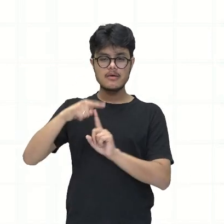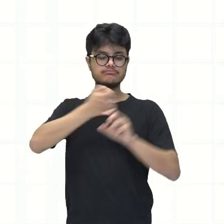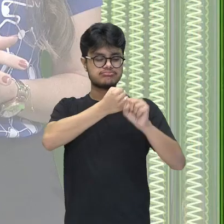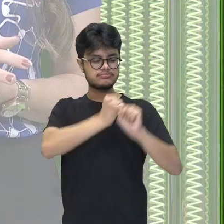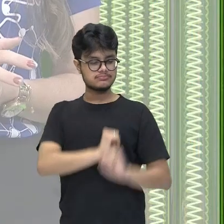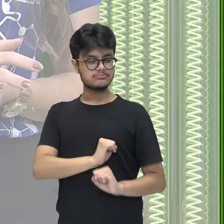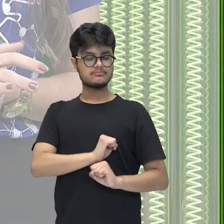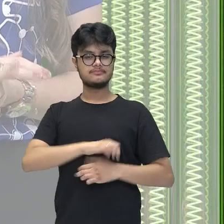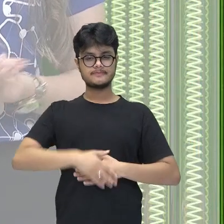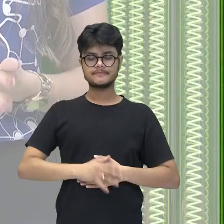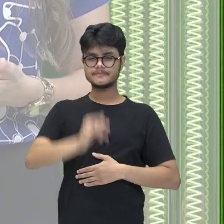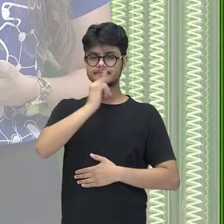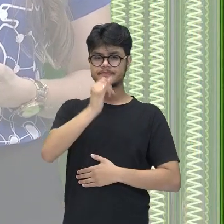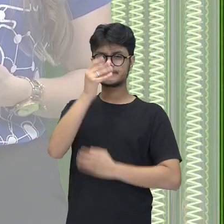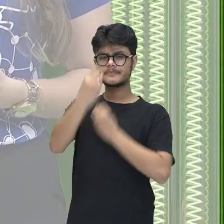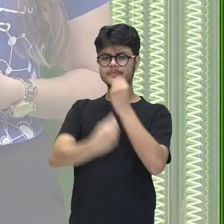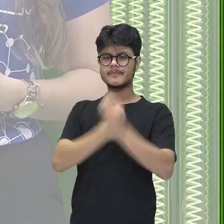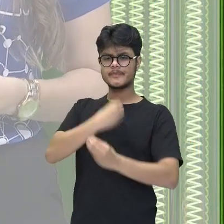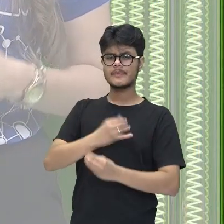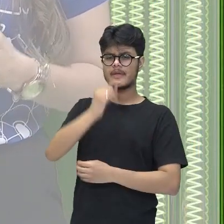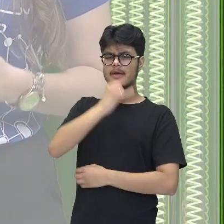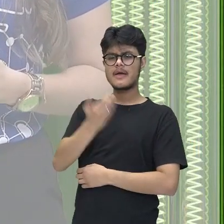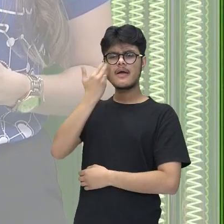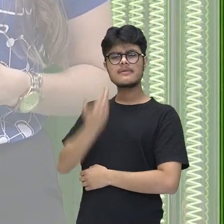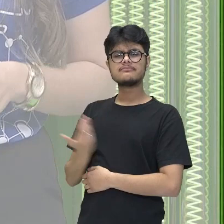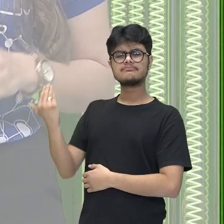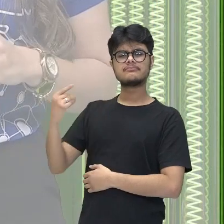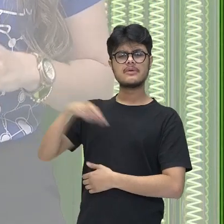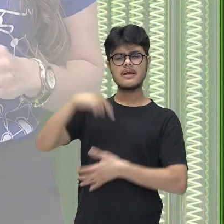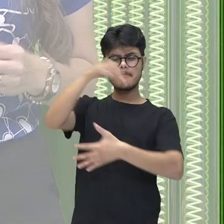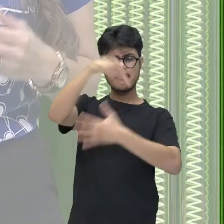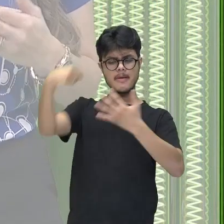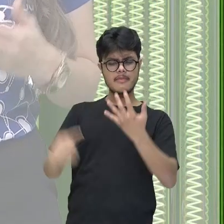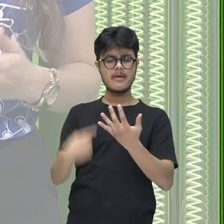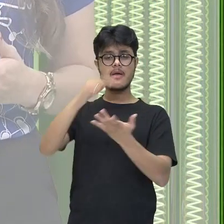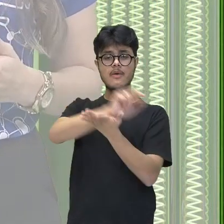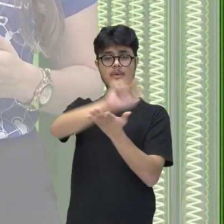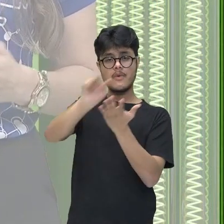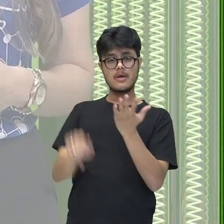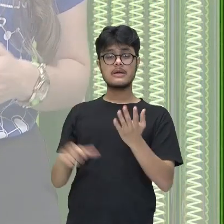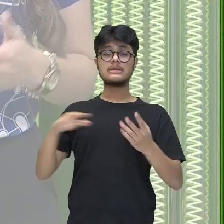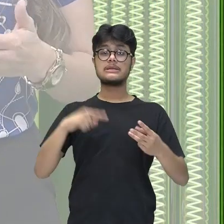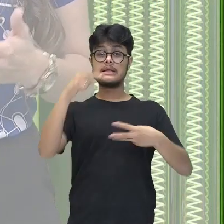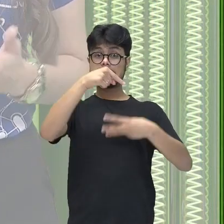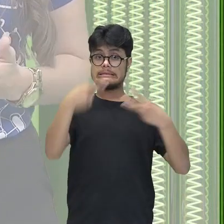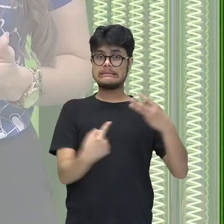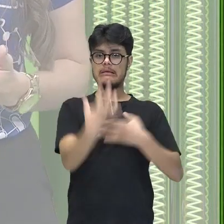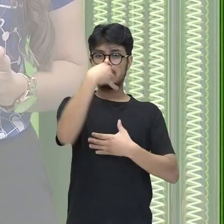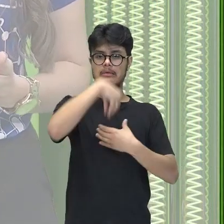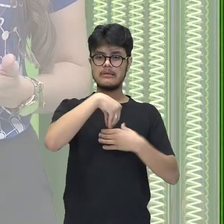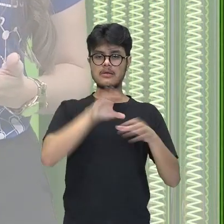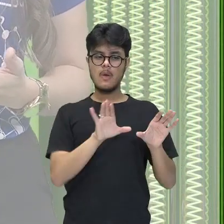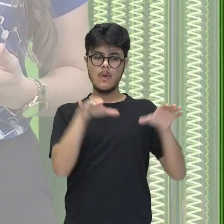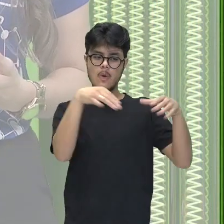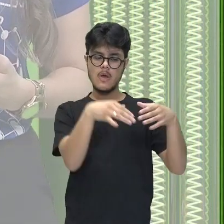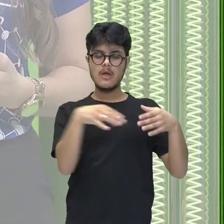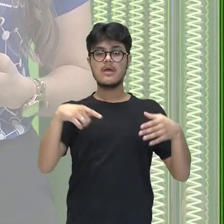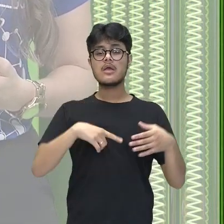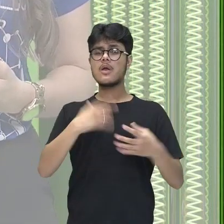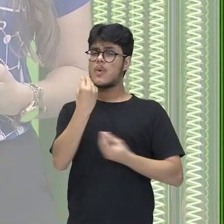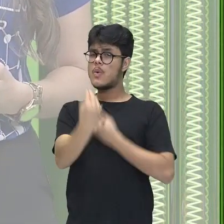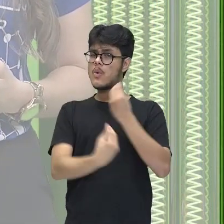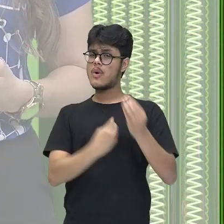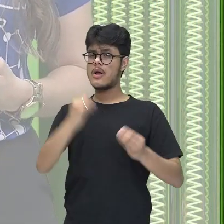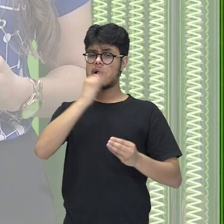como a gente pode observar, né? Então, as alavancas são classificadas em 3 tipos, de acordo com as posições